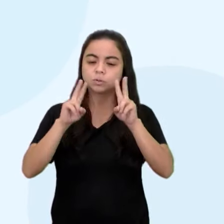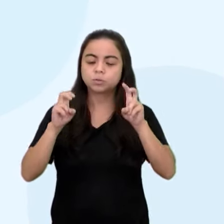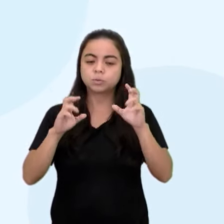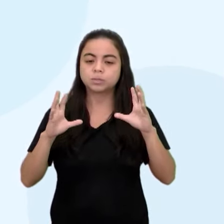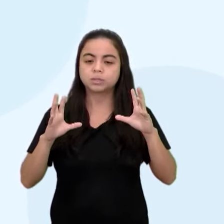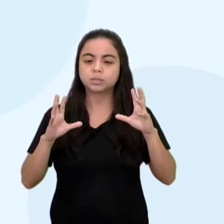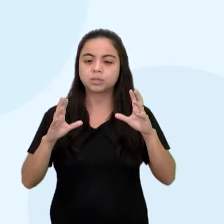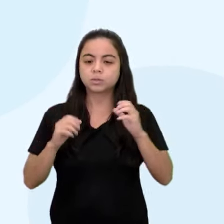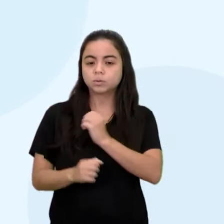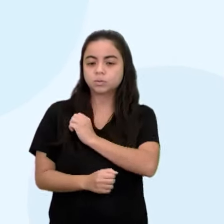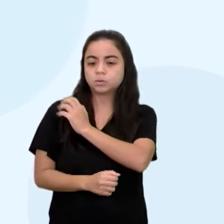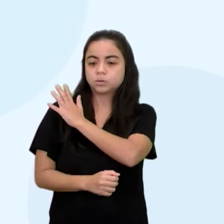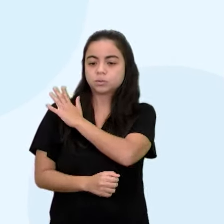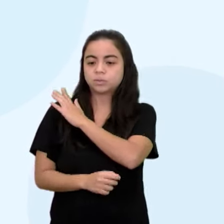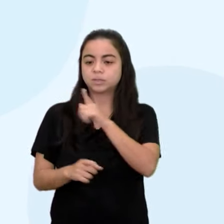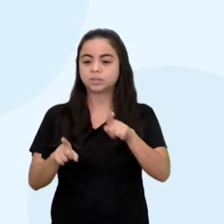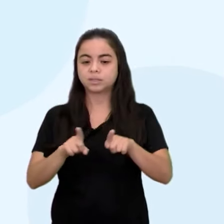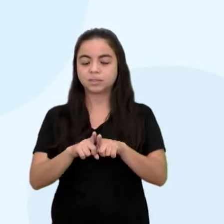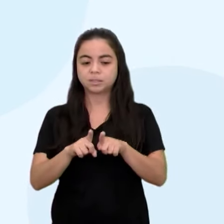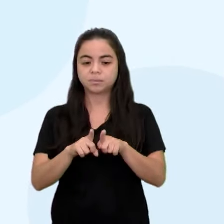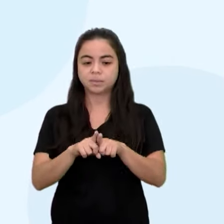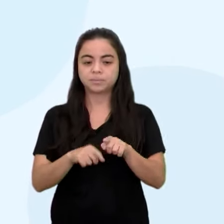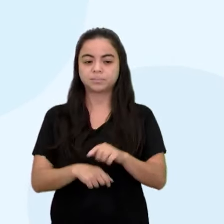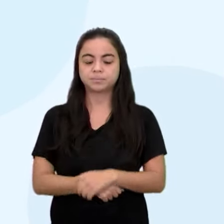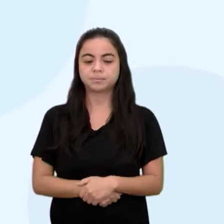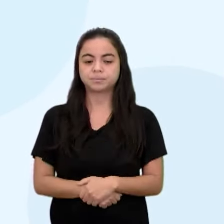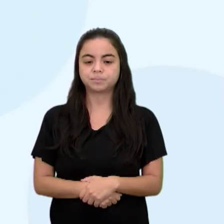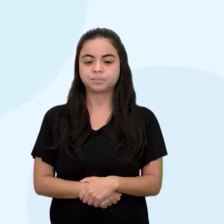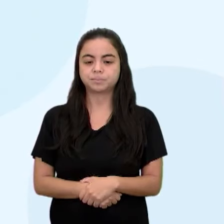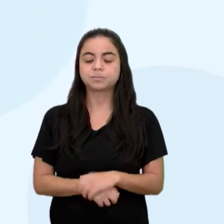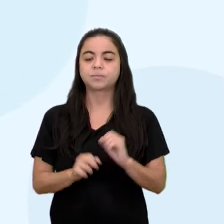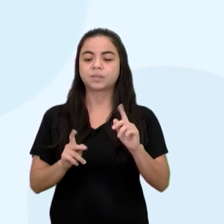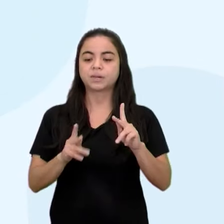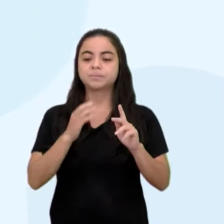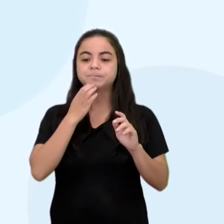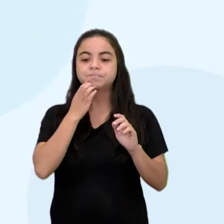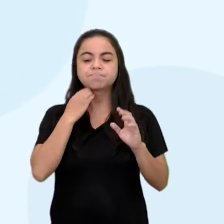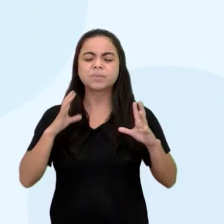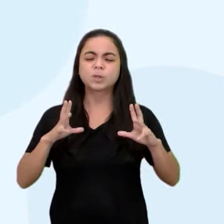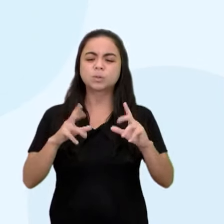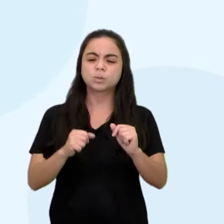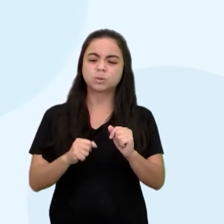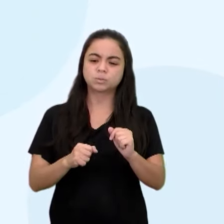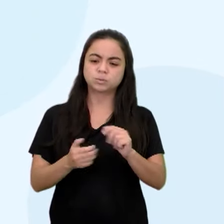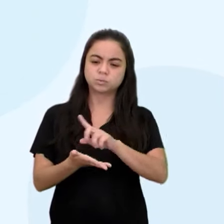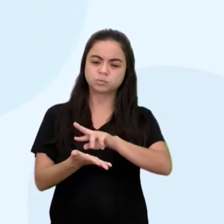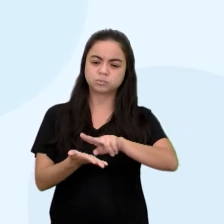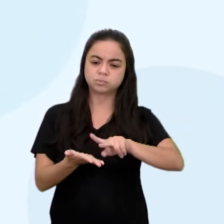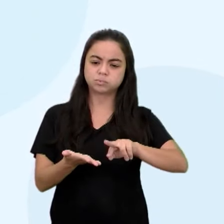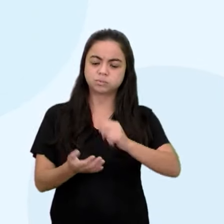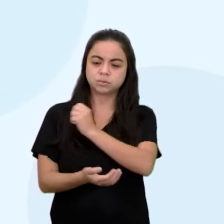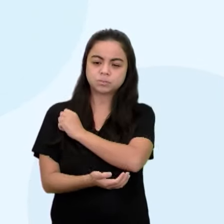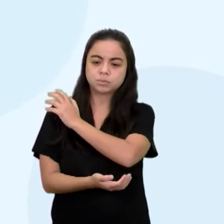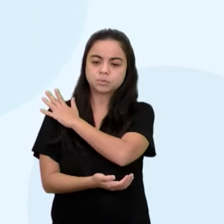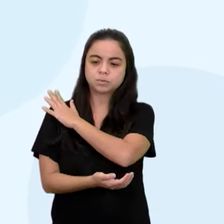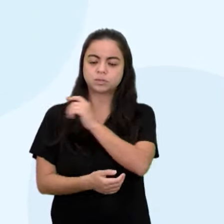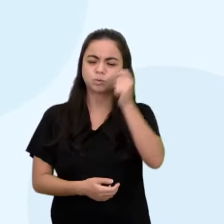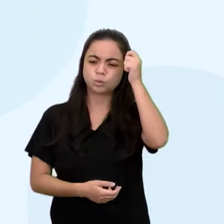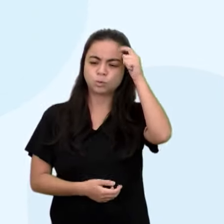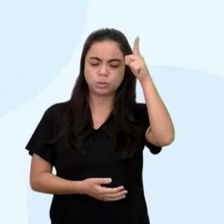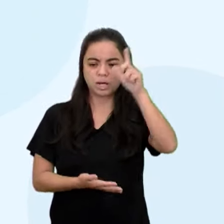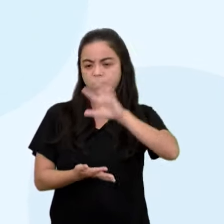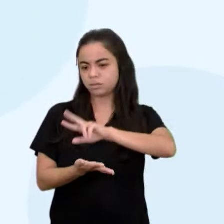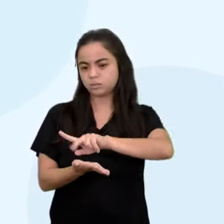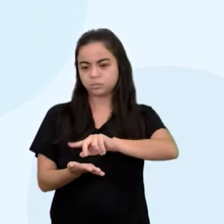os tipos de preconceito, para acabarmos com os tipos de preconceitos, tudo bem? Todos os tipos, né? Culturais, enfim. Só